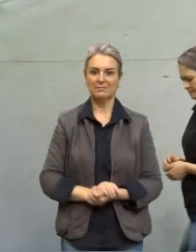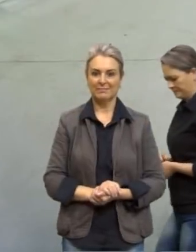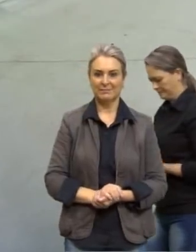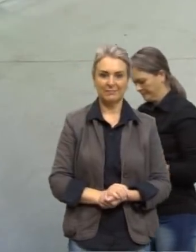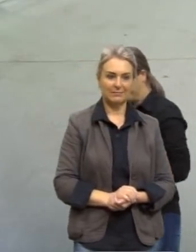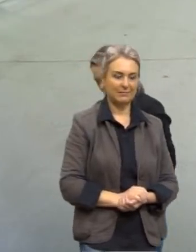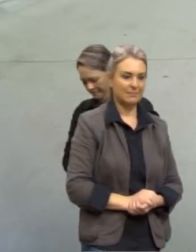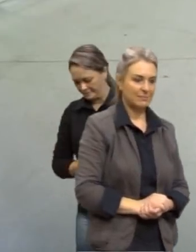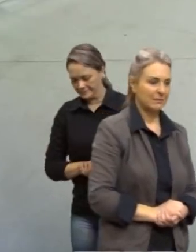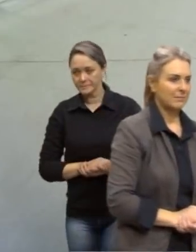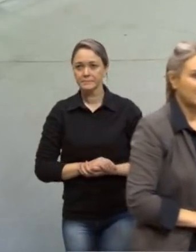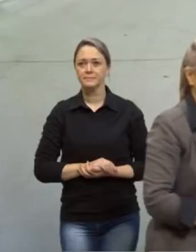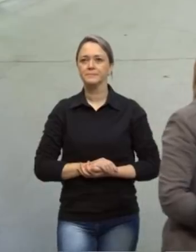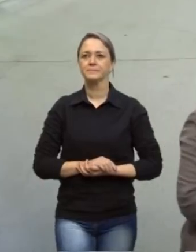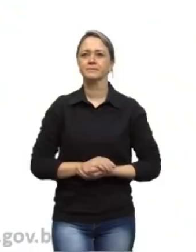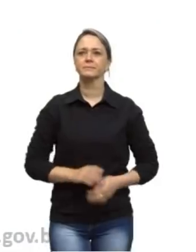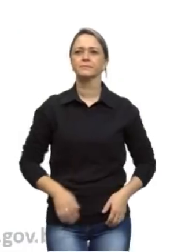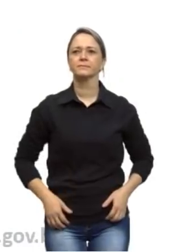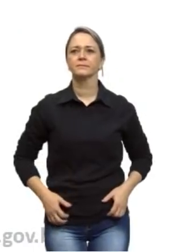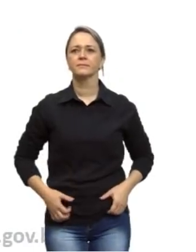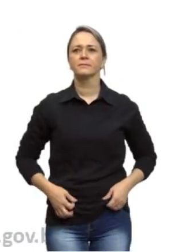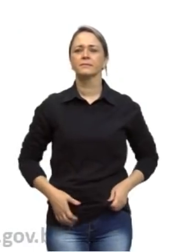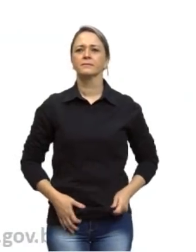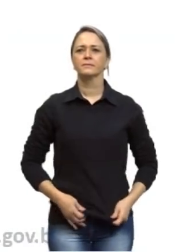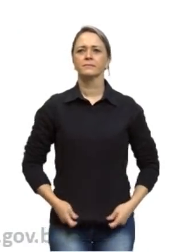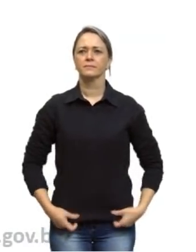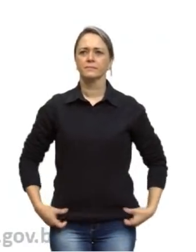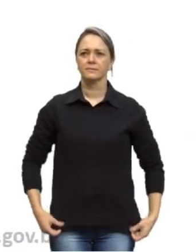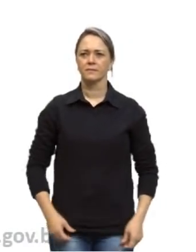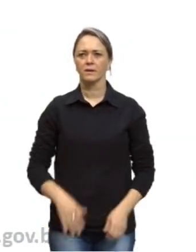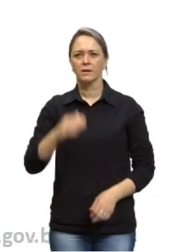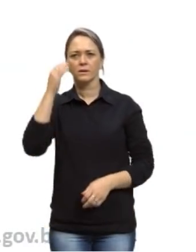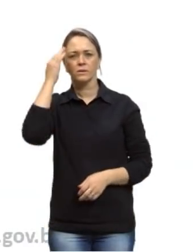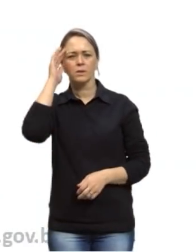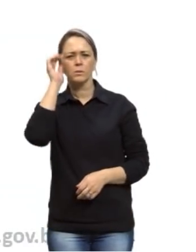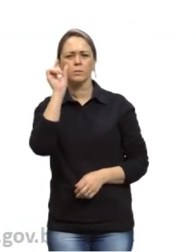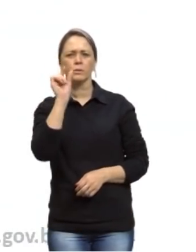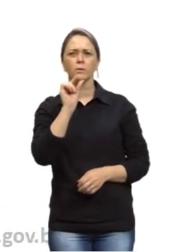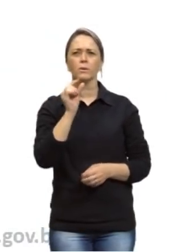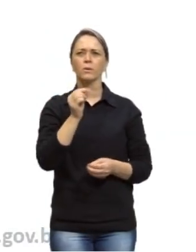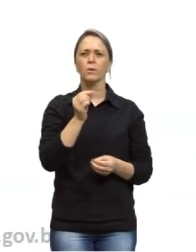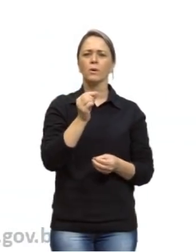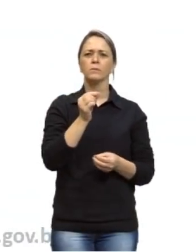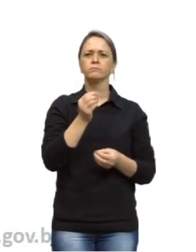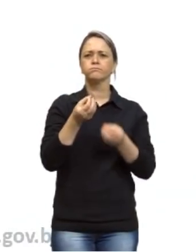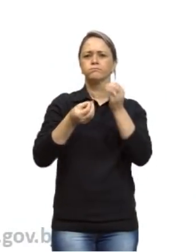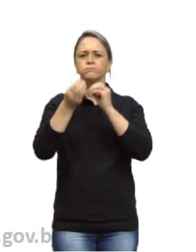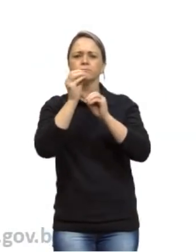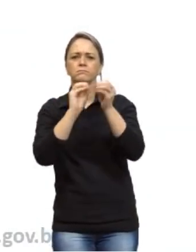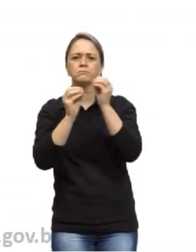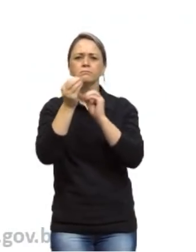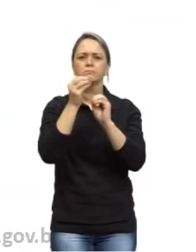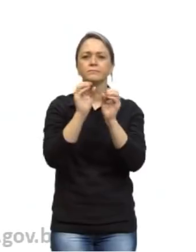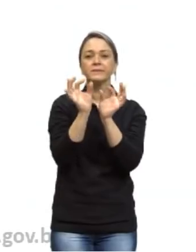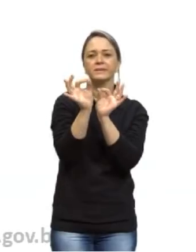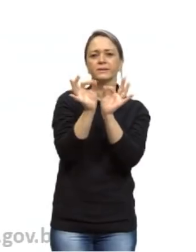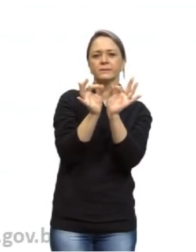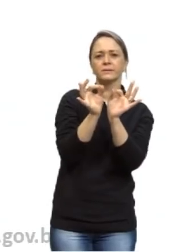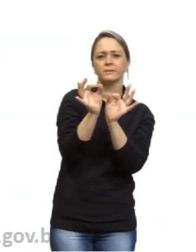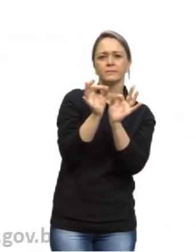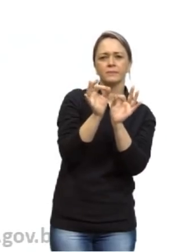pode passar agora a gente vai entender um pouco como essas moléculas vão se